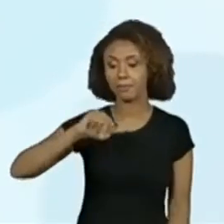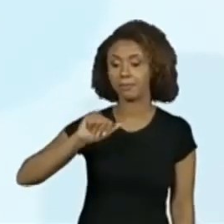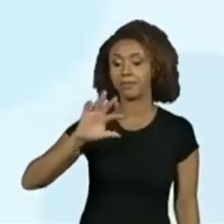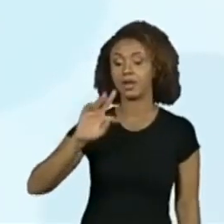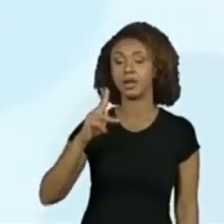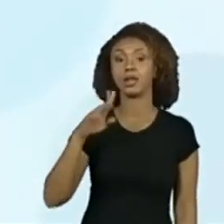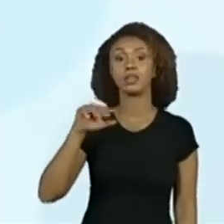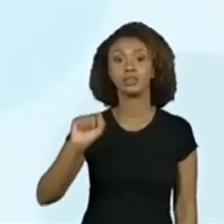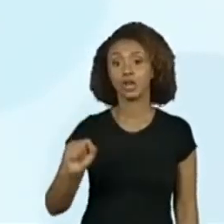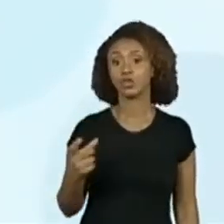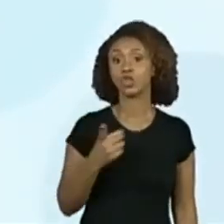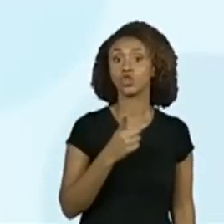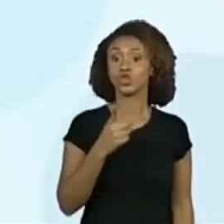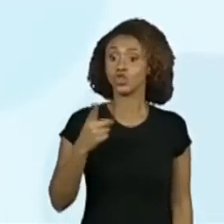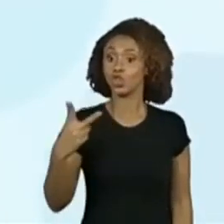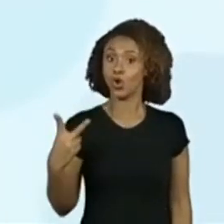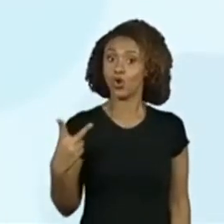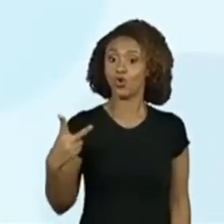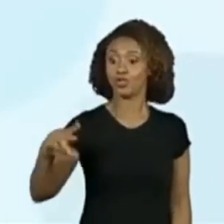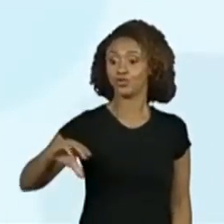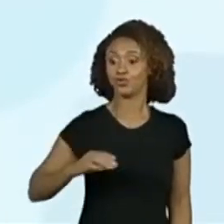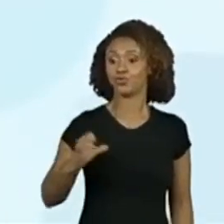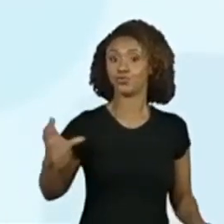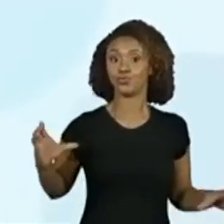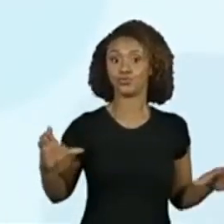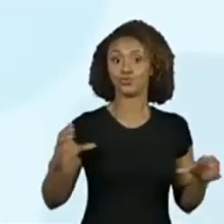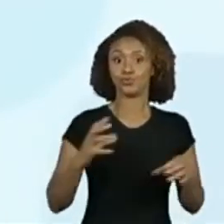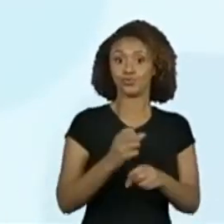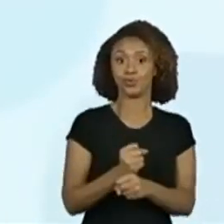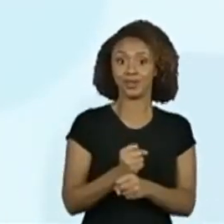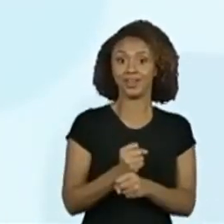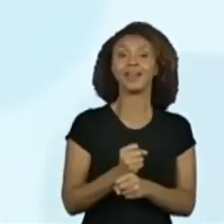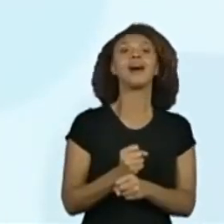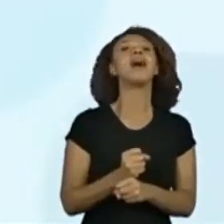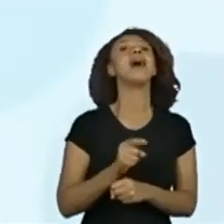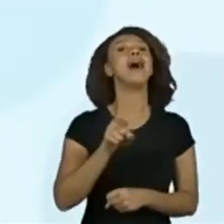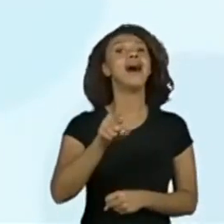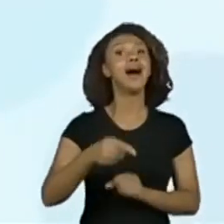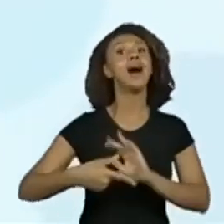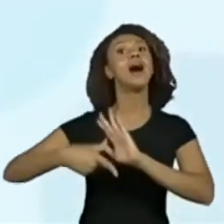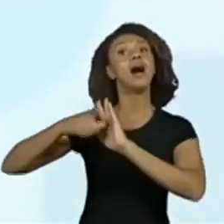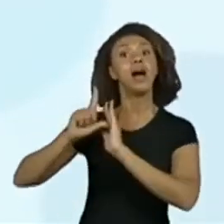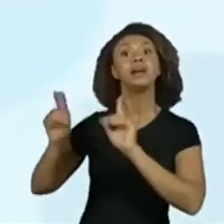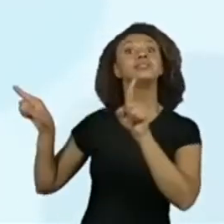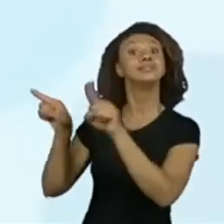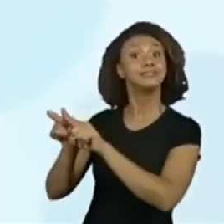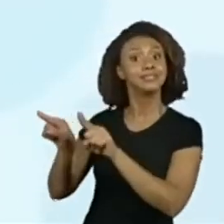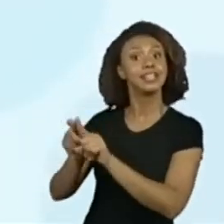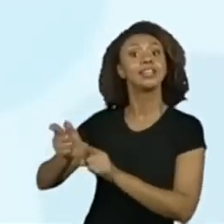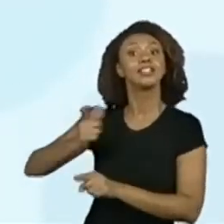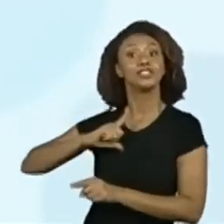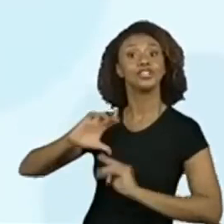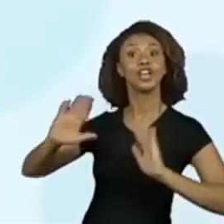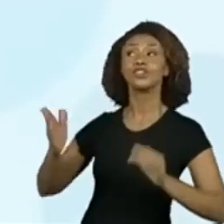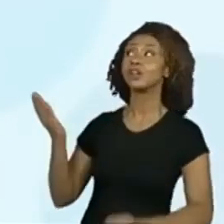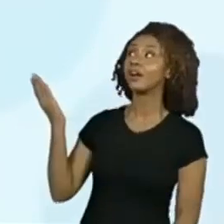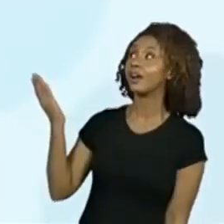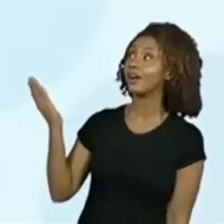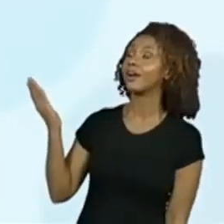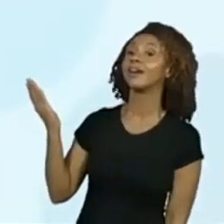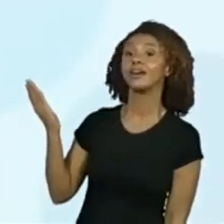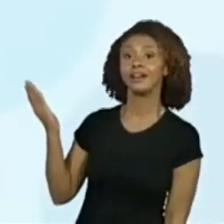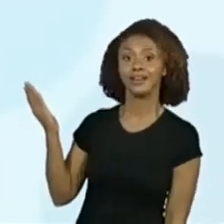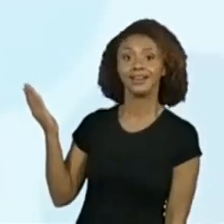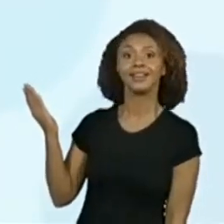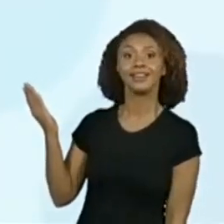tem 12 carrinhos isso também estava dado na situação inici exatamente vocês lembram que estava lá não